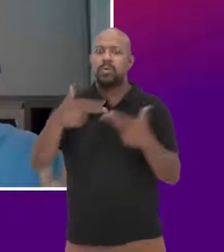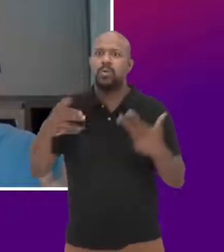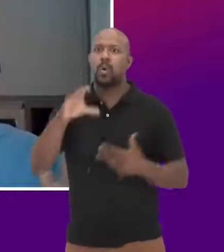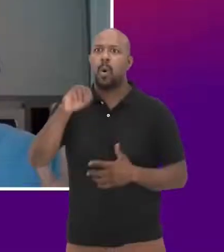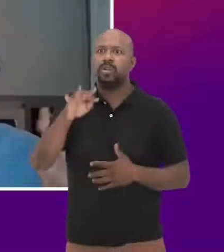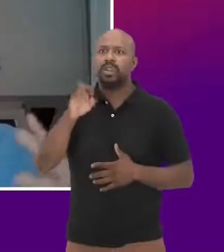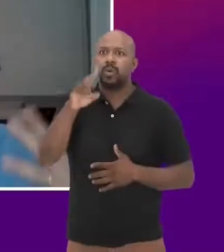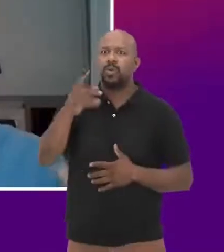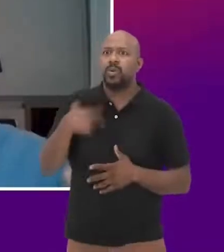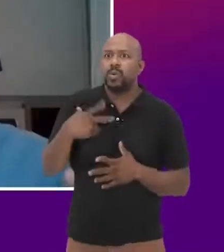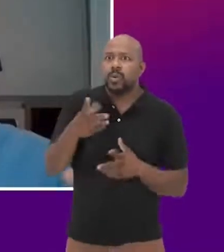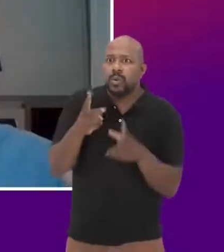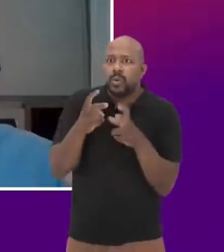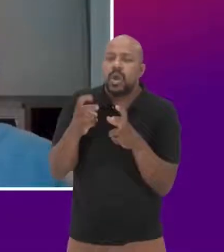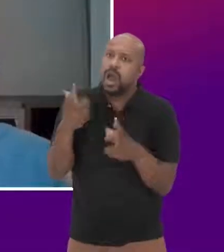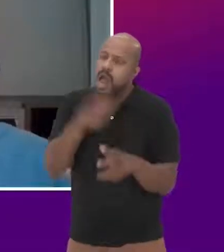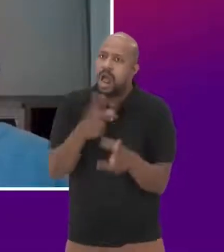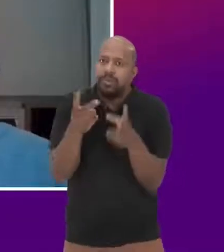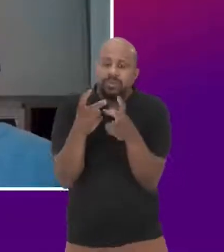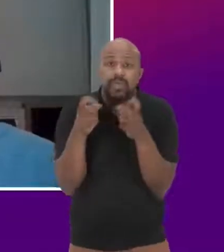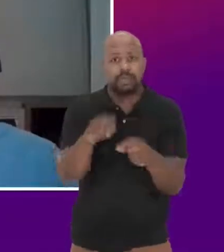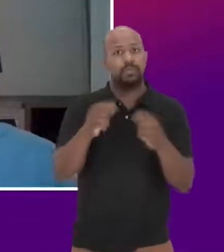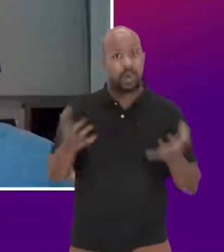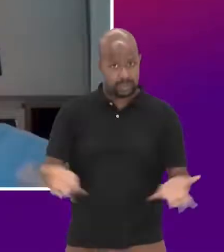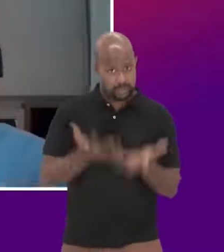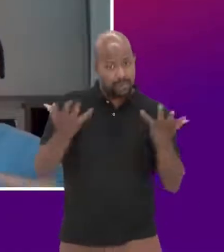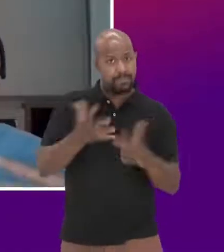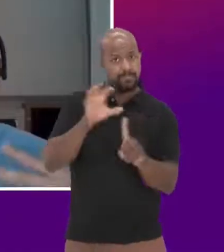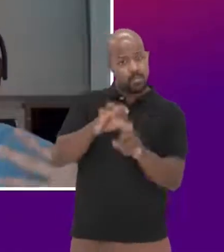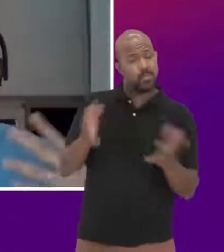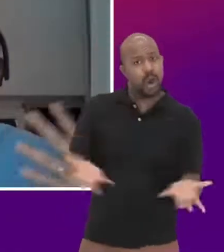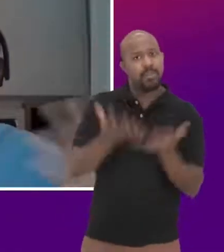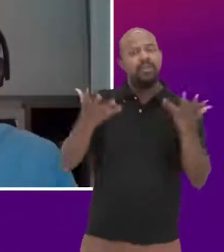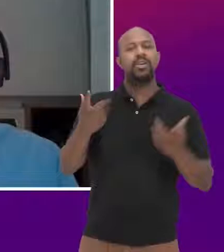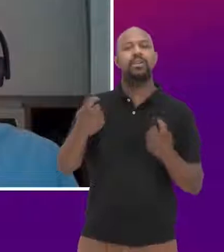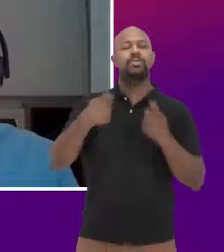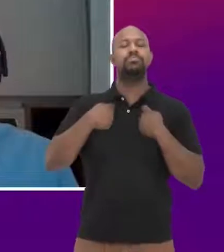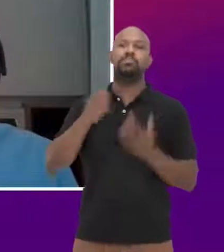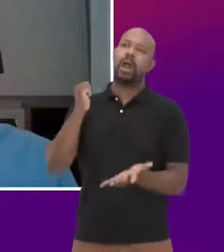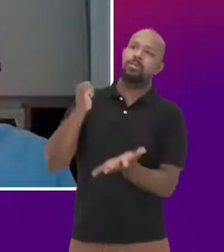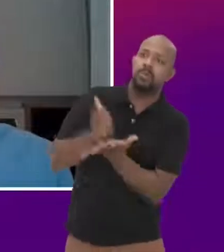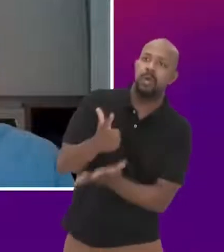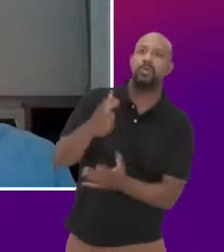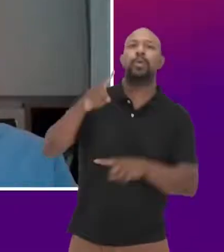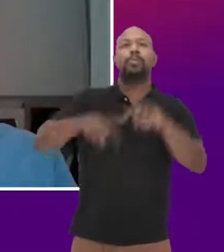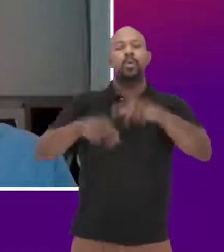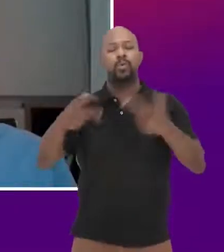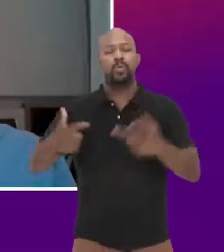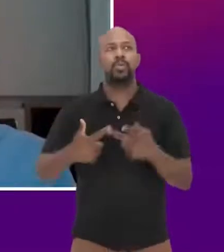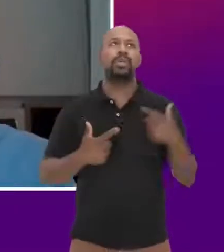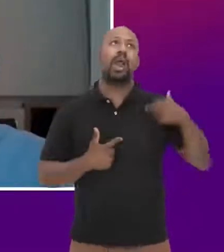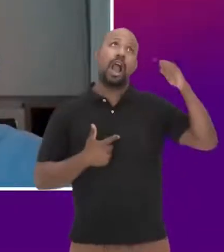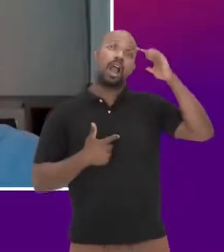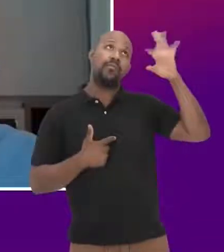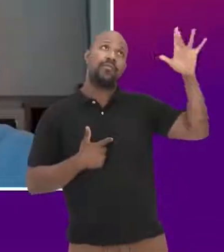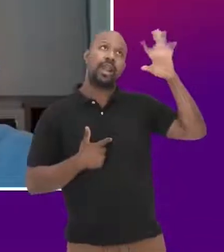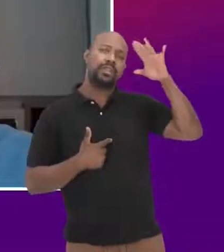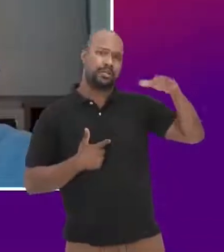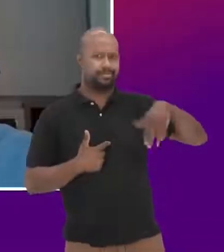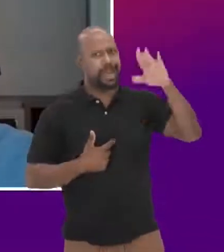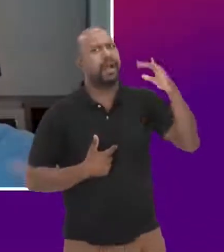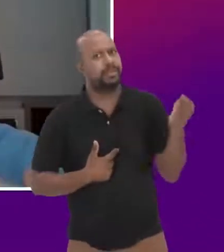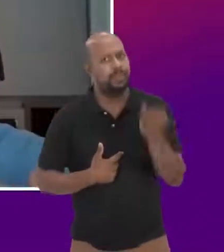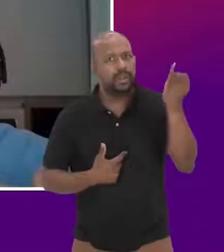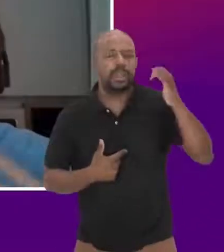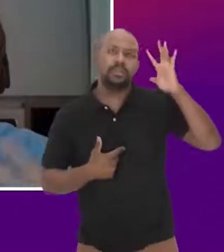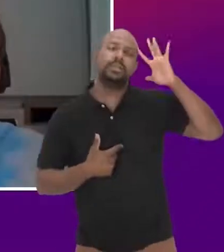bom conteúdo. E esse conteúdo pode promover a aquisição de produtos, a reflexão, que é o que é mais